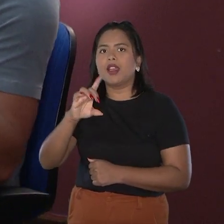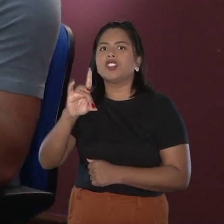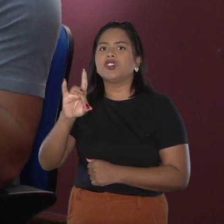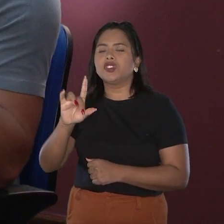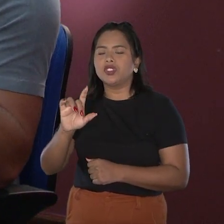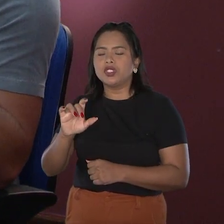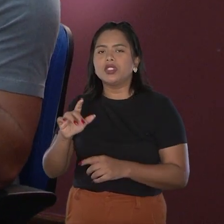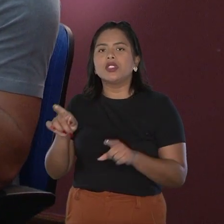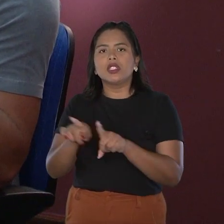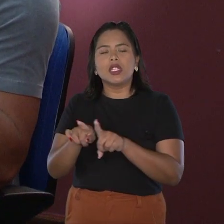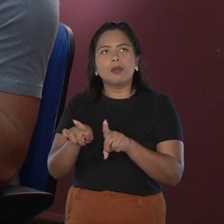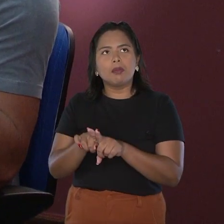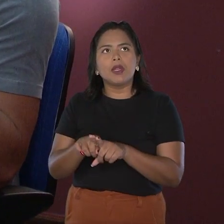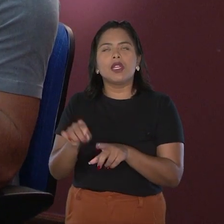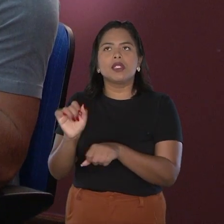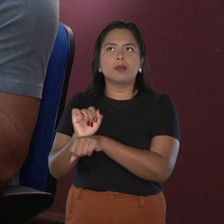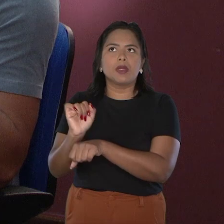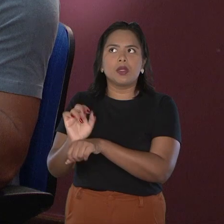a confirmação